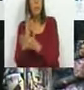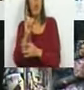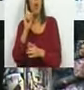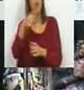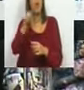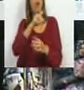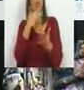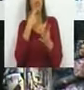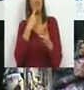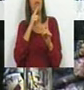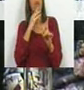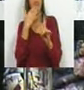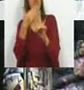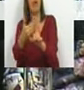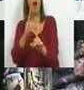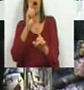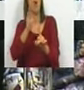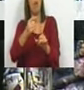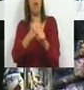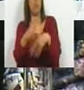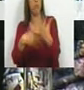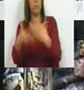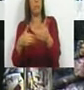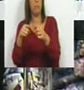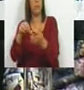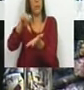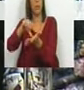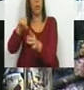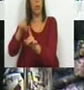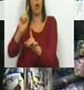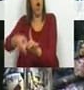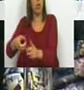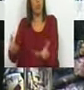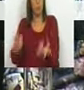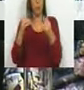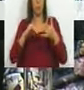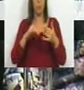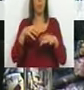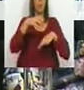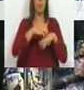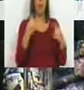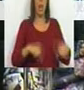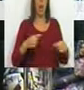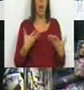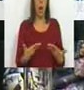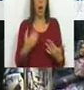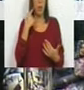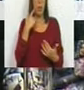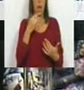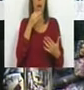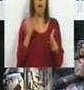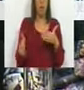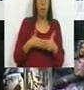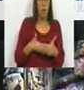é que são as implicações da entrada em funcionamento desta Unidade de Saúde Familiar. As associações de saúde existentes no território